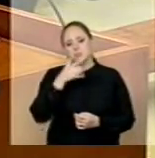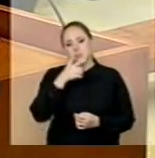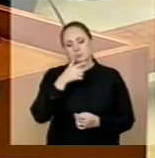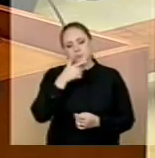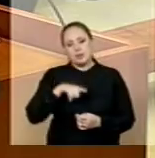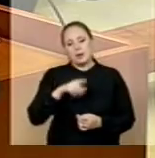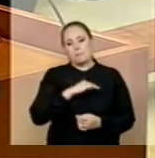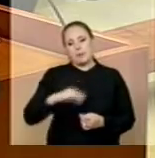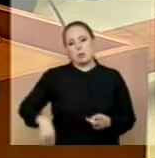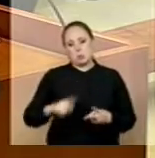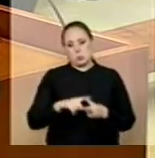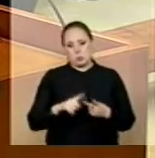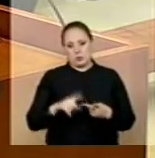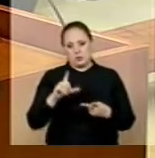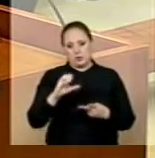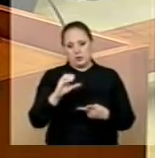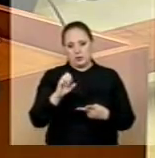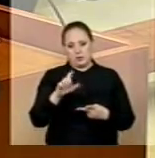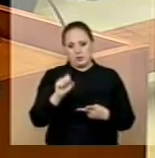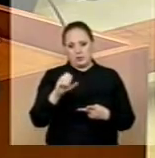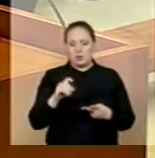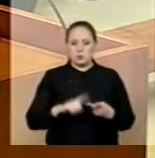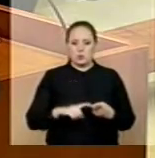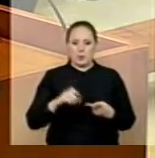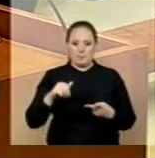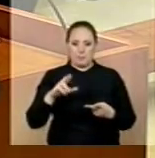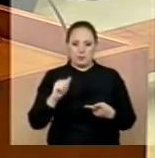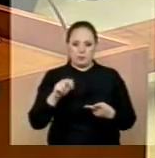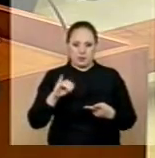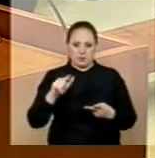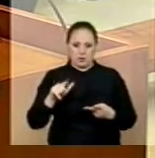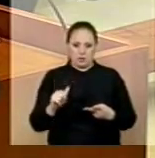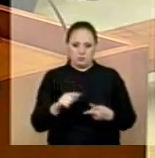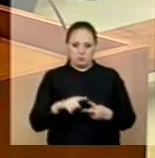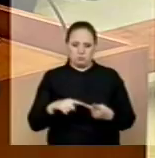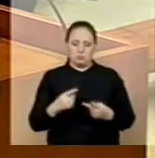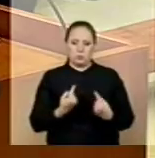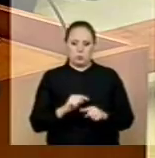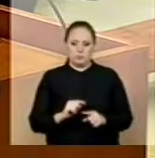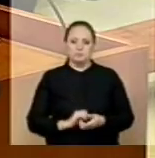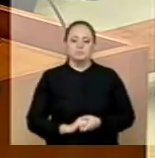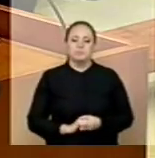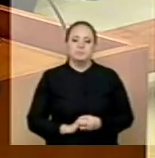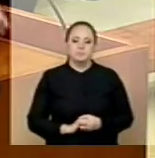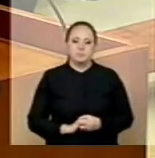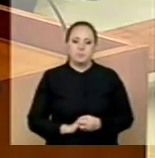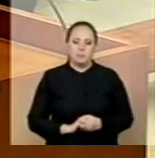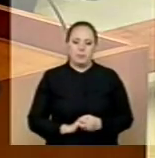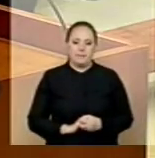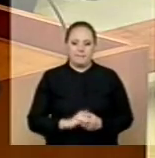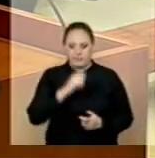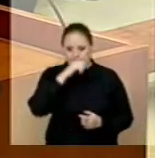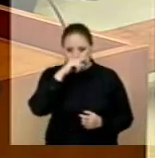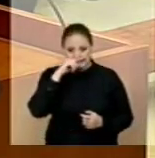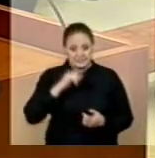Aurélio, por entender que não seria norma de observância compulsória ou obrigatória pelas Constituições dos Estados. Bem, o que quer a